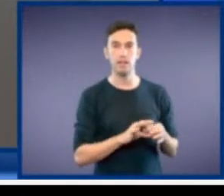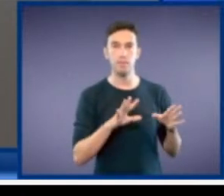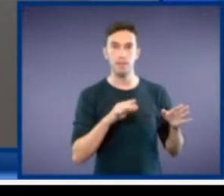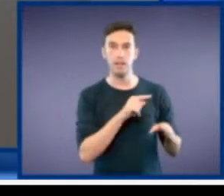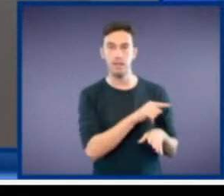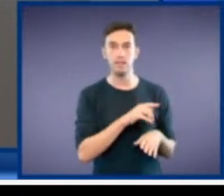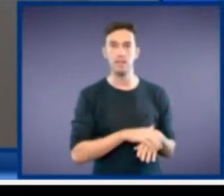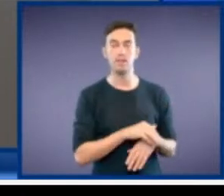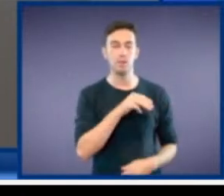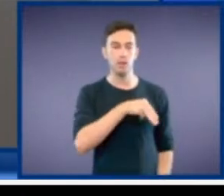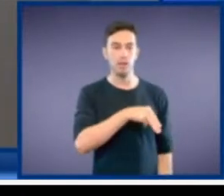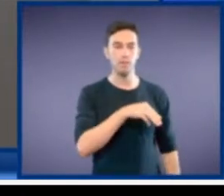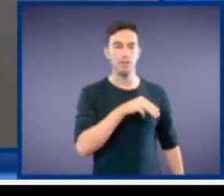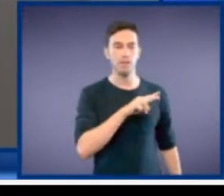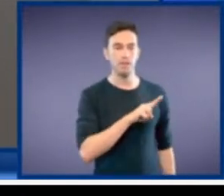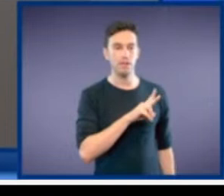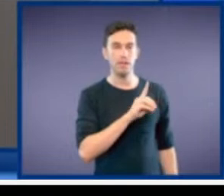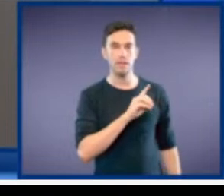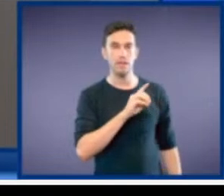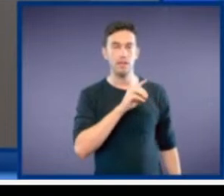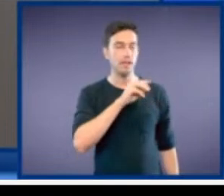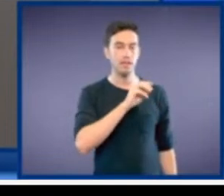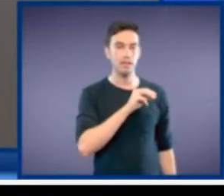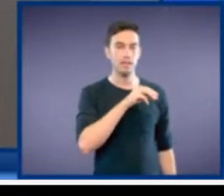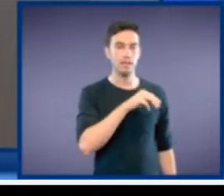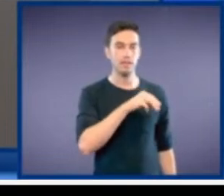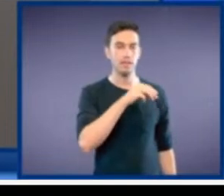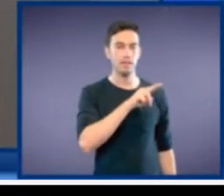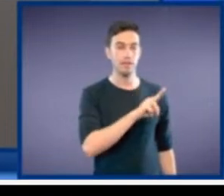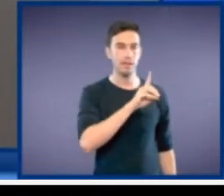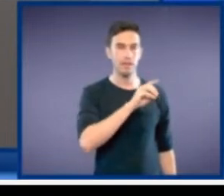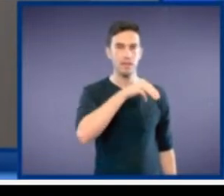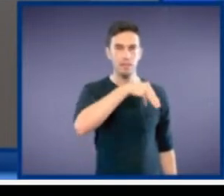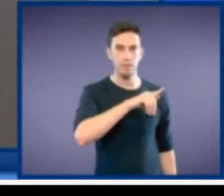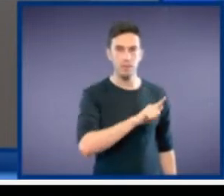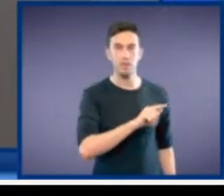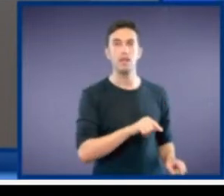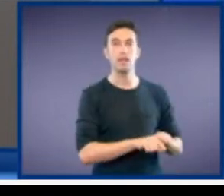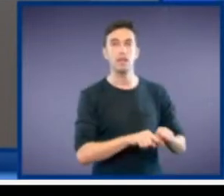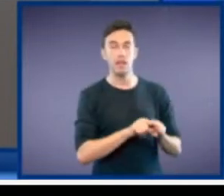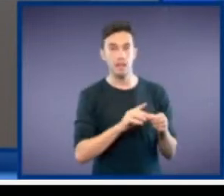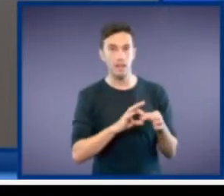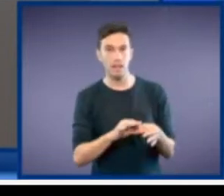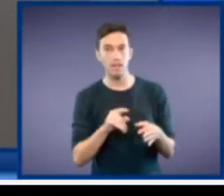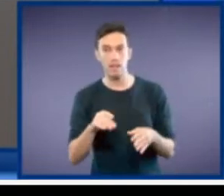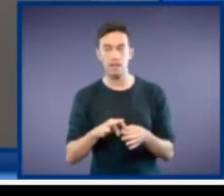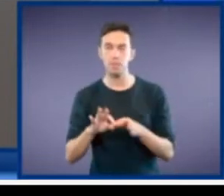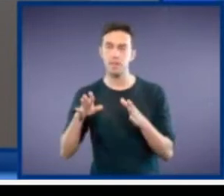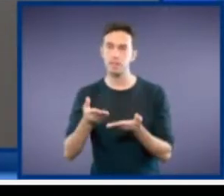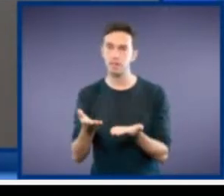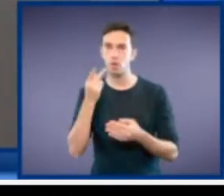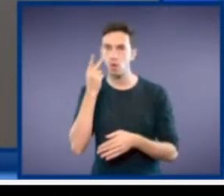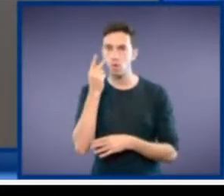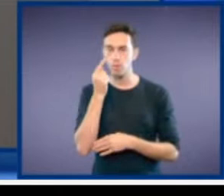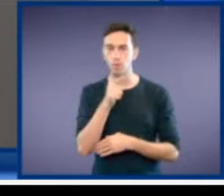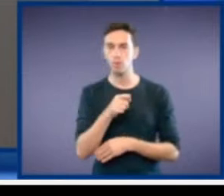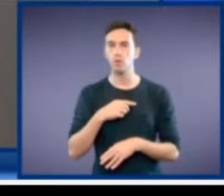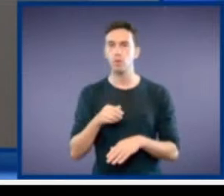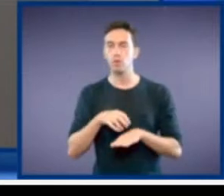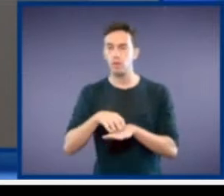veículo de desestatização MG Investimentos, SA, associada à concessão comum do Serviço Público de